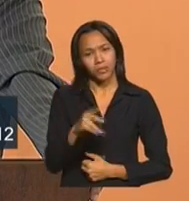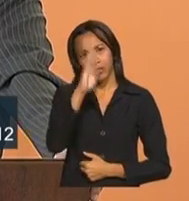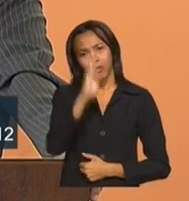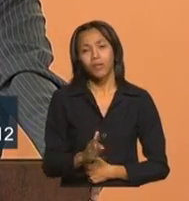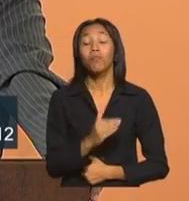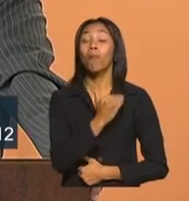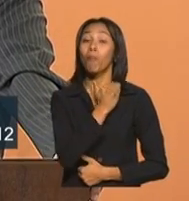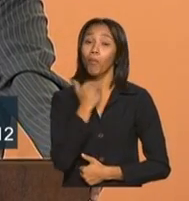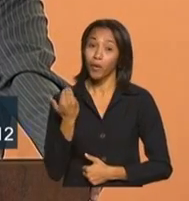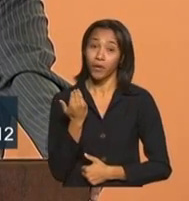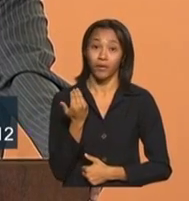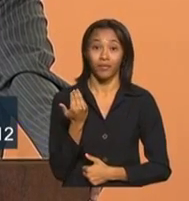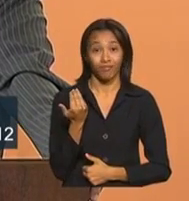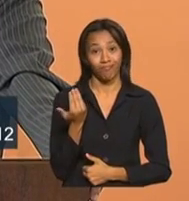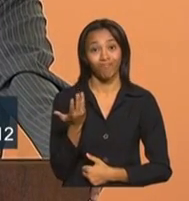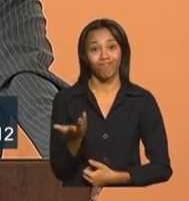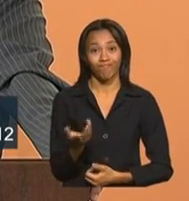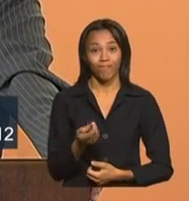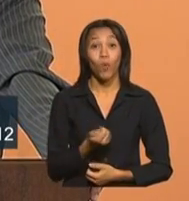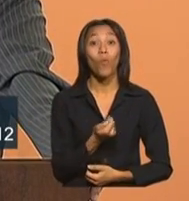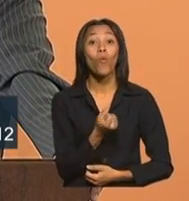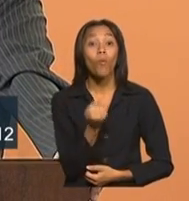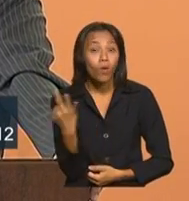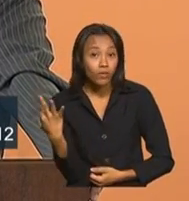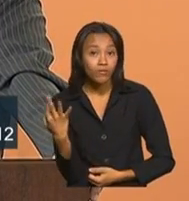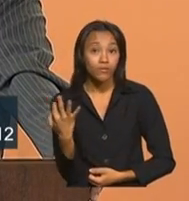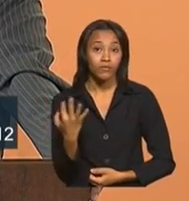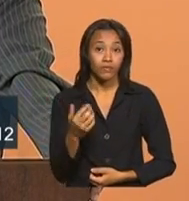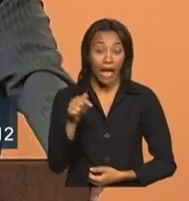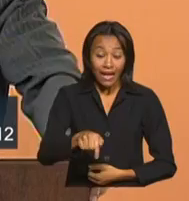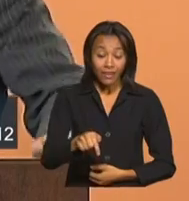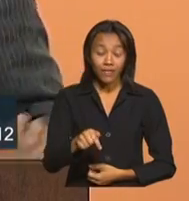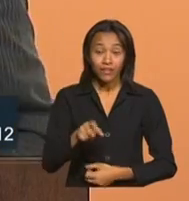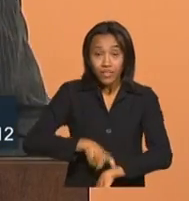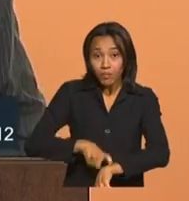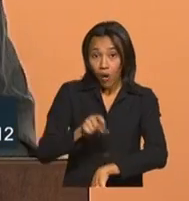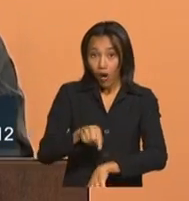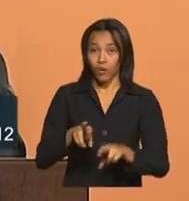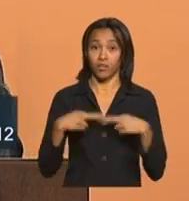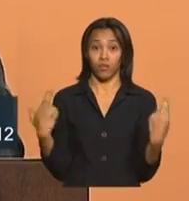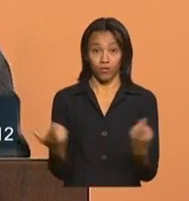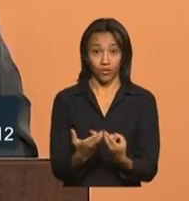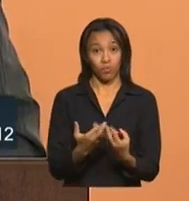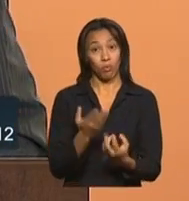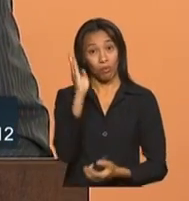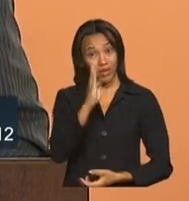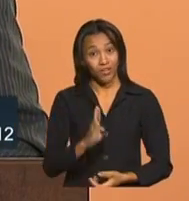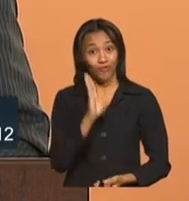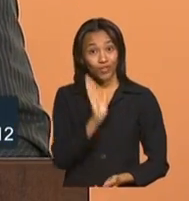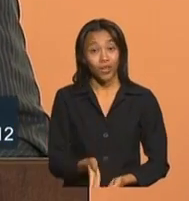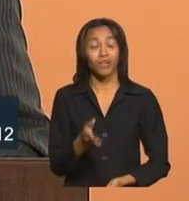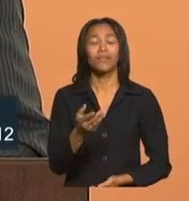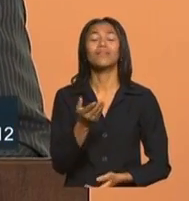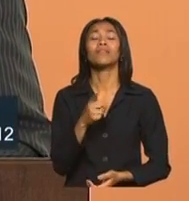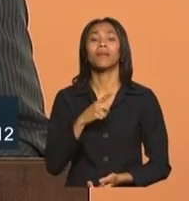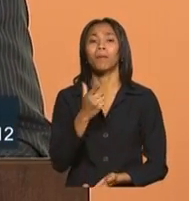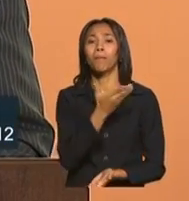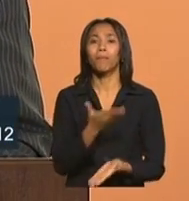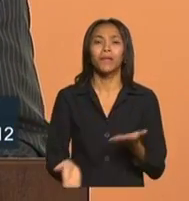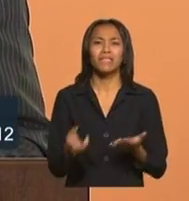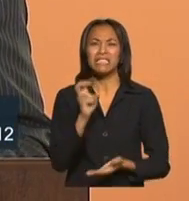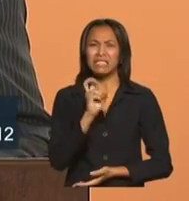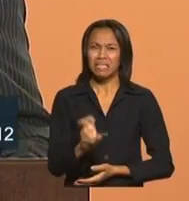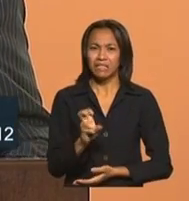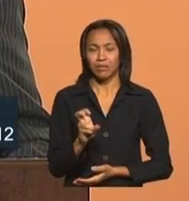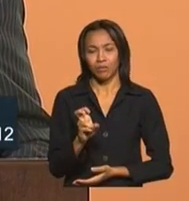convívio apenas nessa hora, dessa cerimônia. O Brasil terá perdido 5